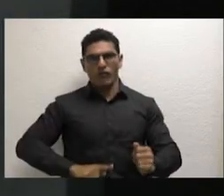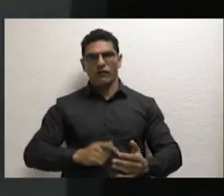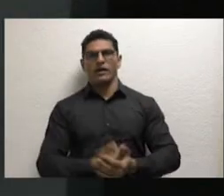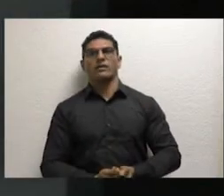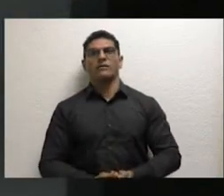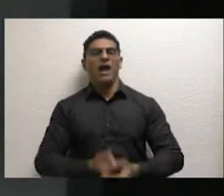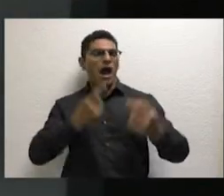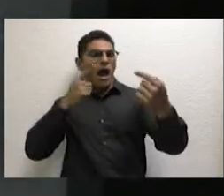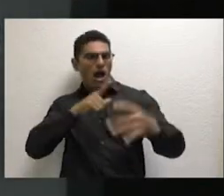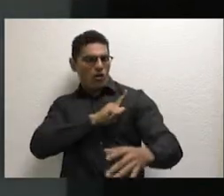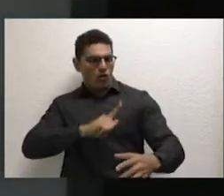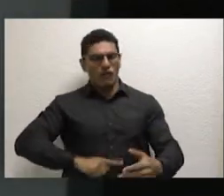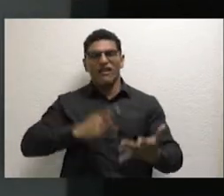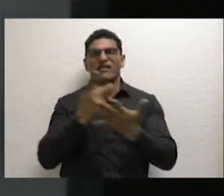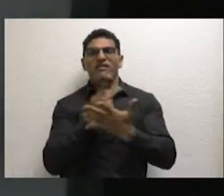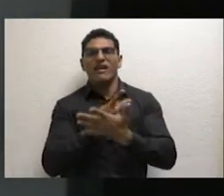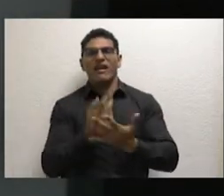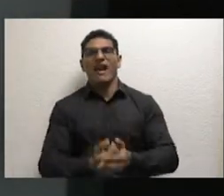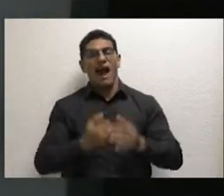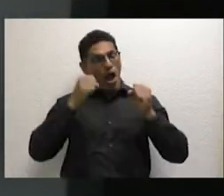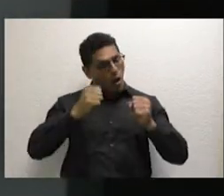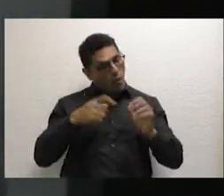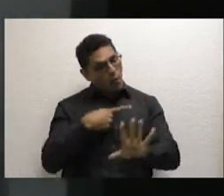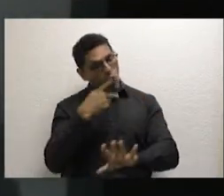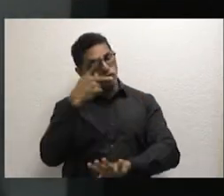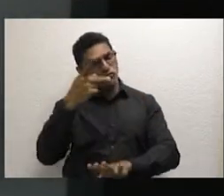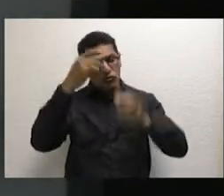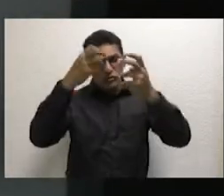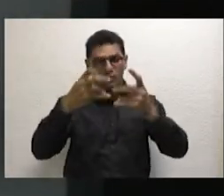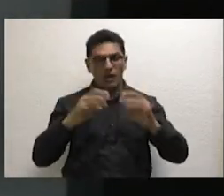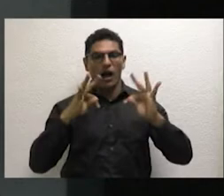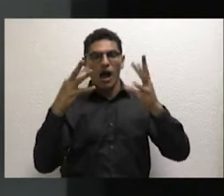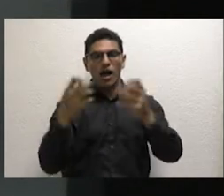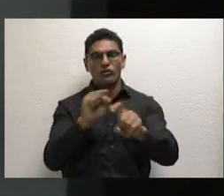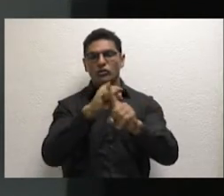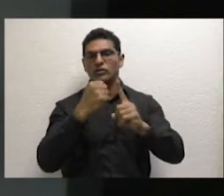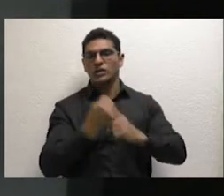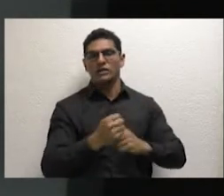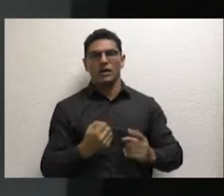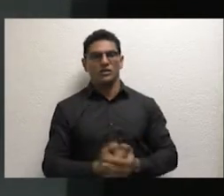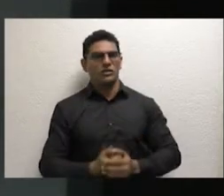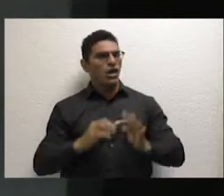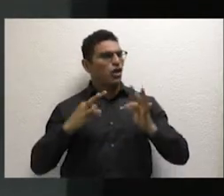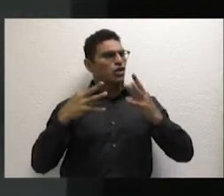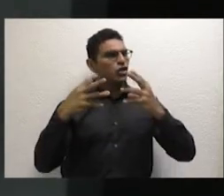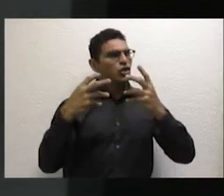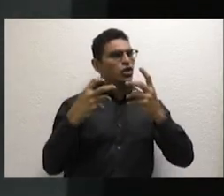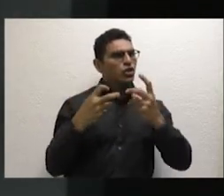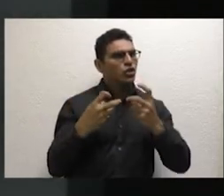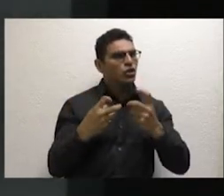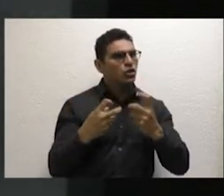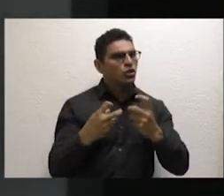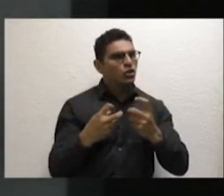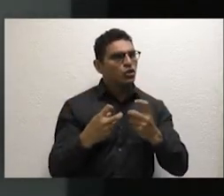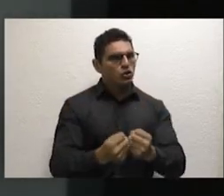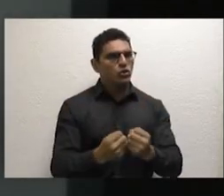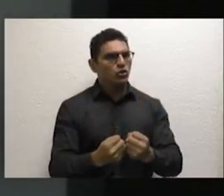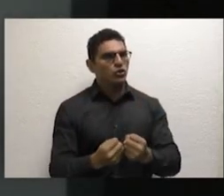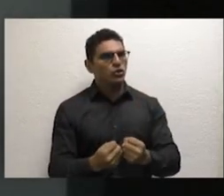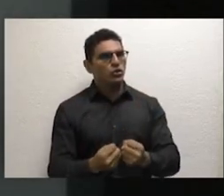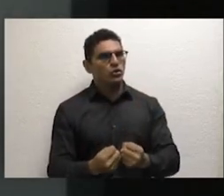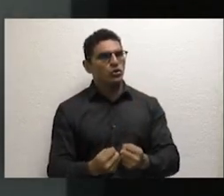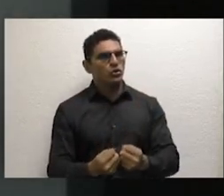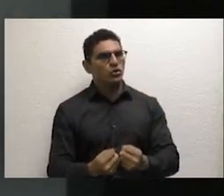o governo erra e eu posso garantir a vossas e senhorias toda matéria de cunho de